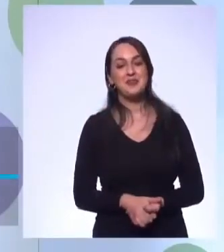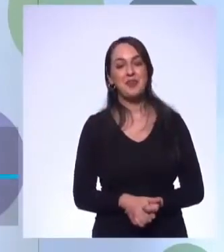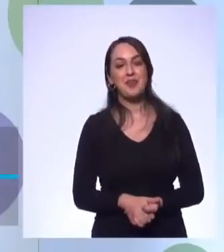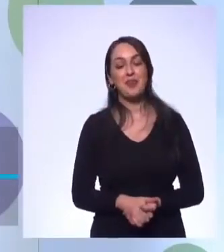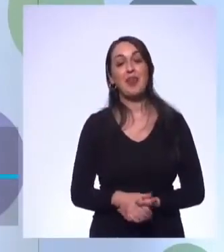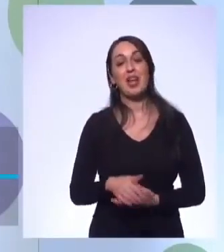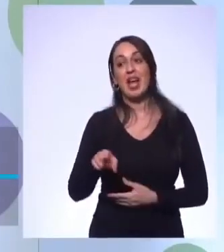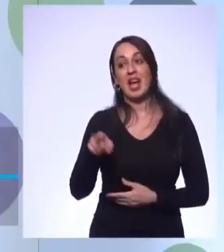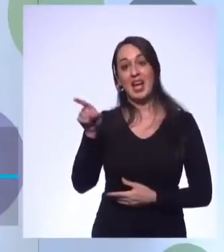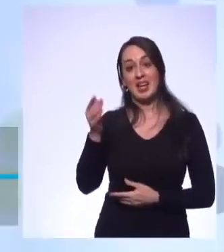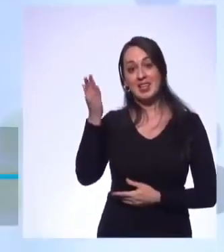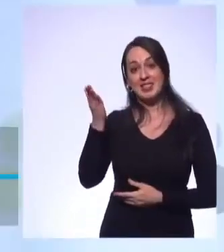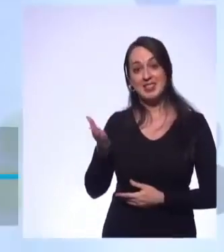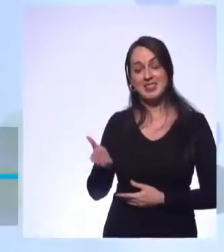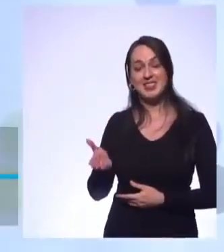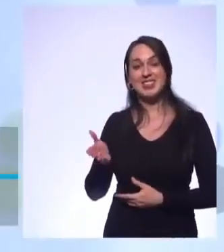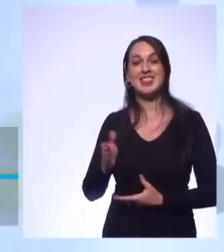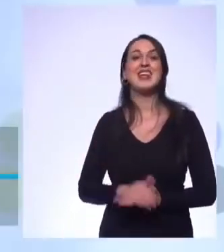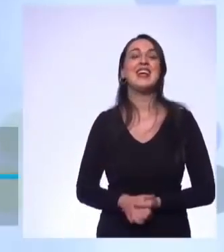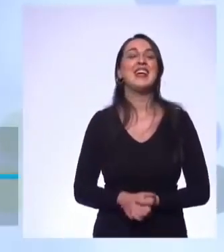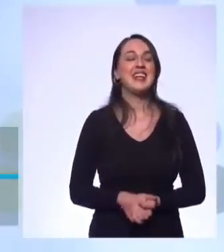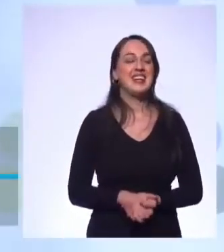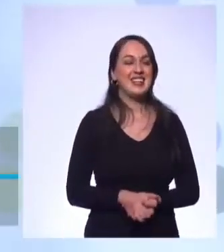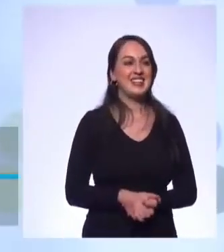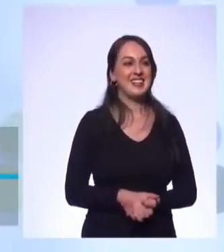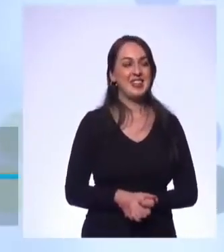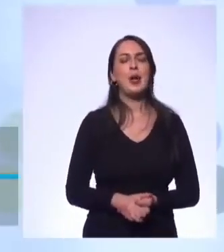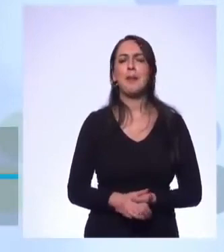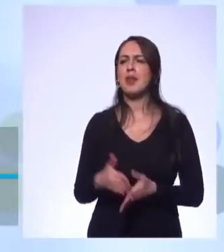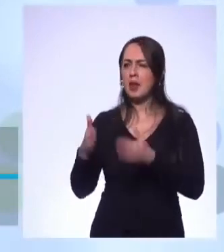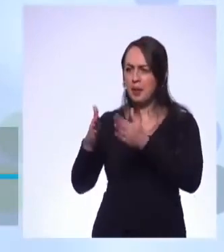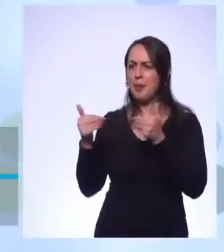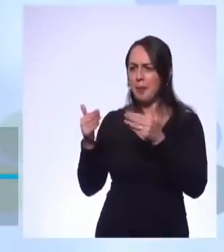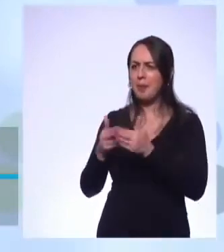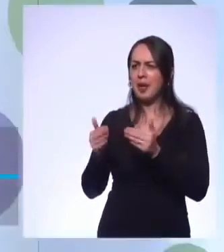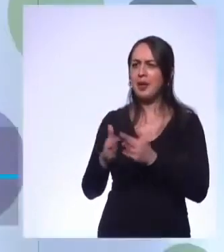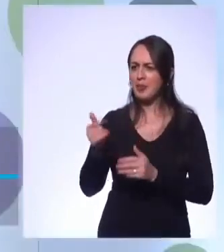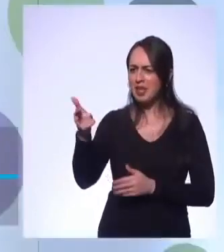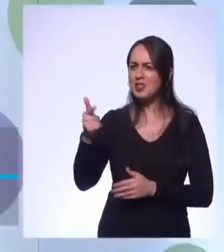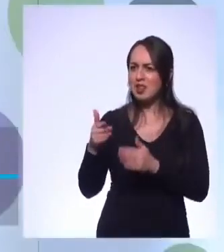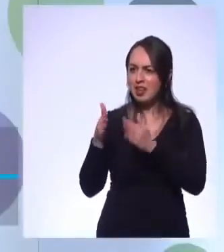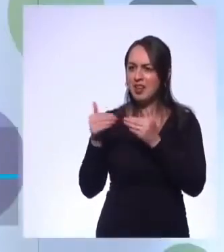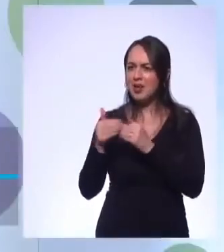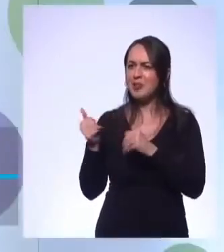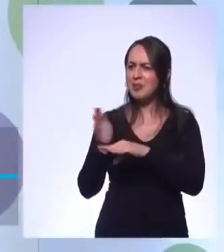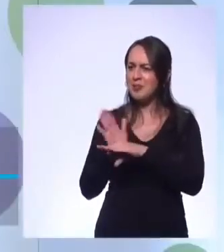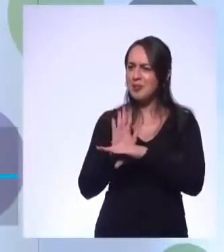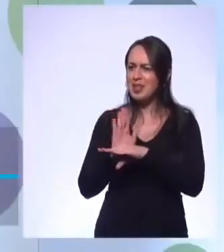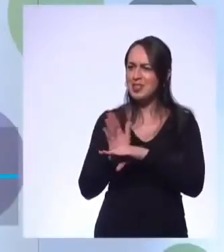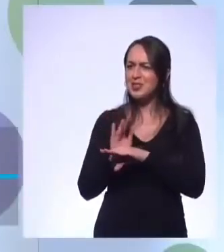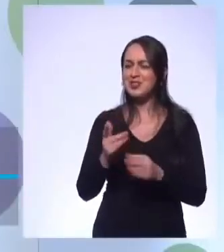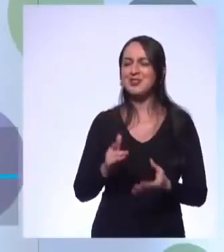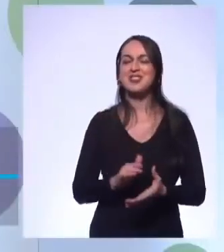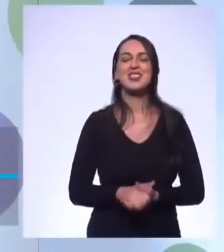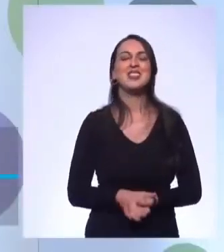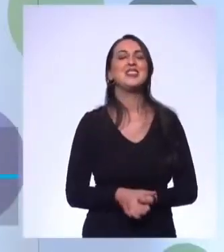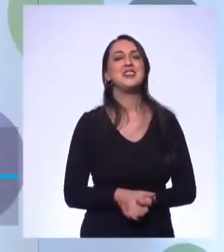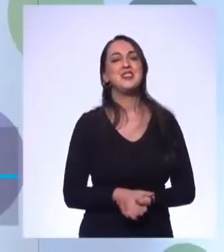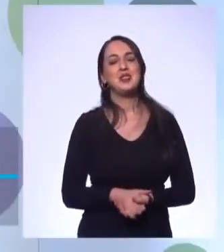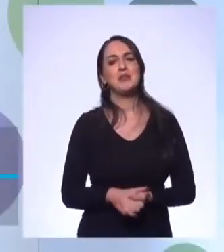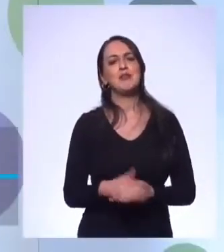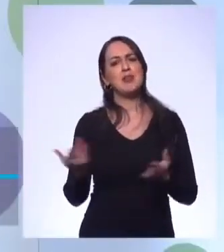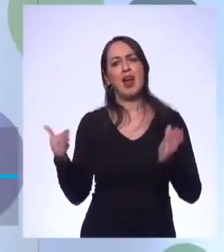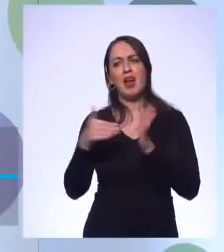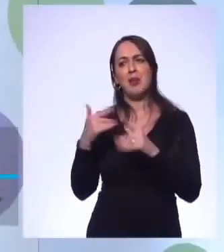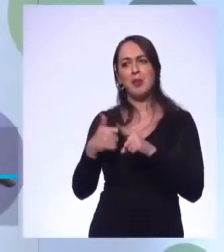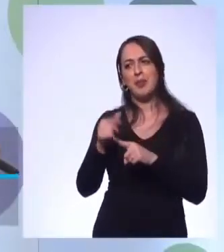E essa senhora... Reivindica, professora. Nossa, pede. Eu vou reivindicar direitos autorais livres quando se tratar de aula, não é?